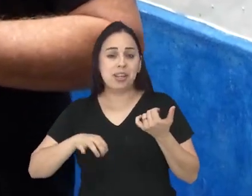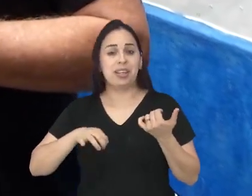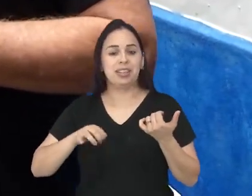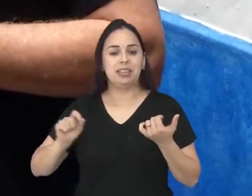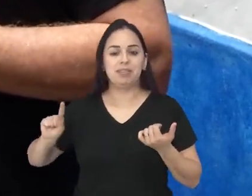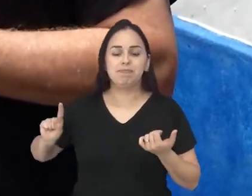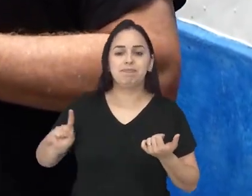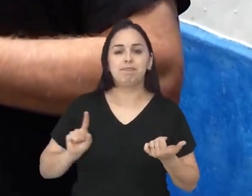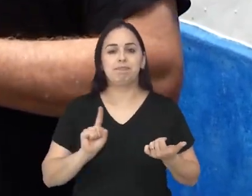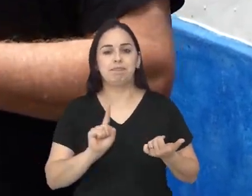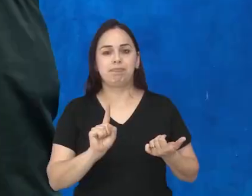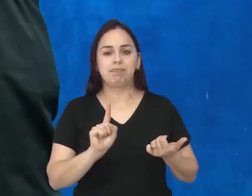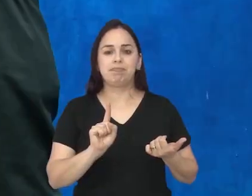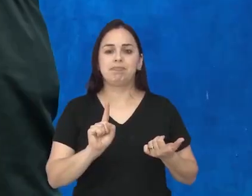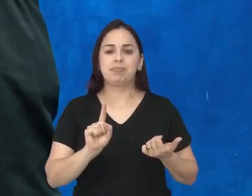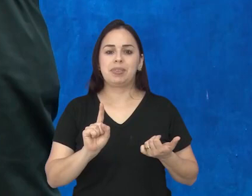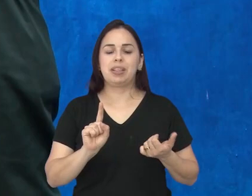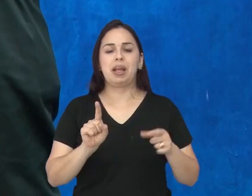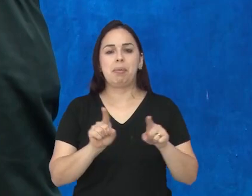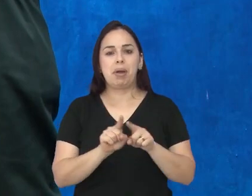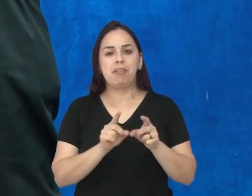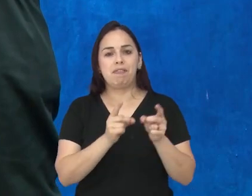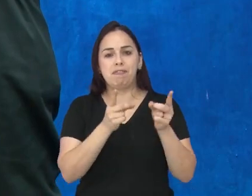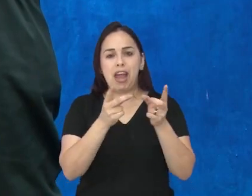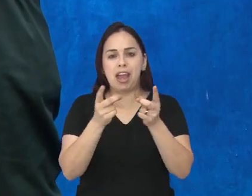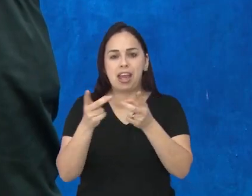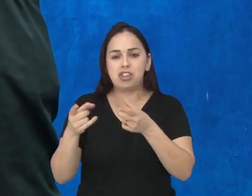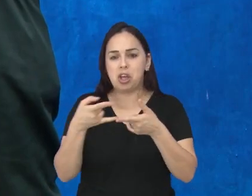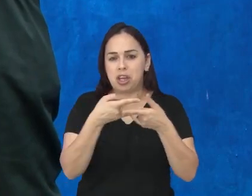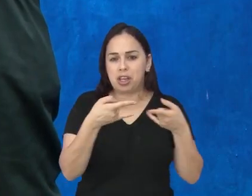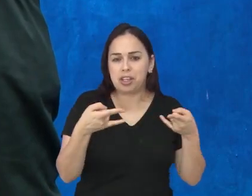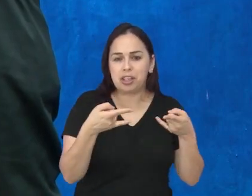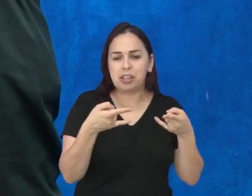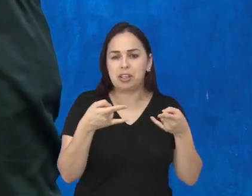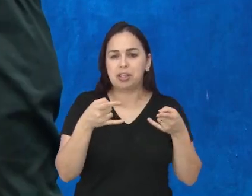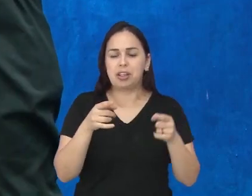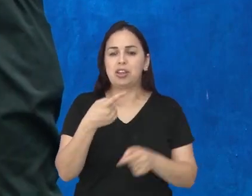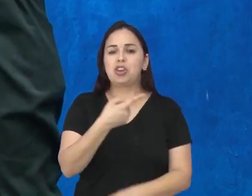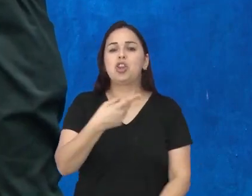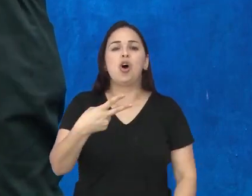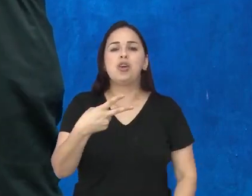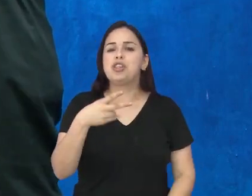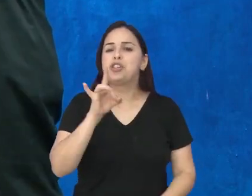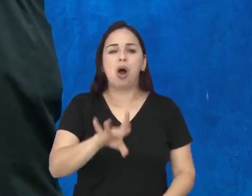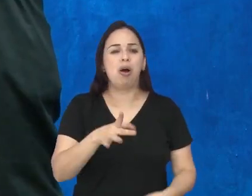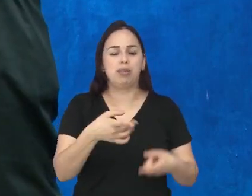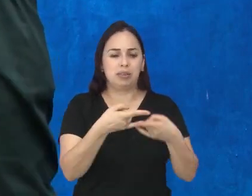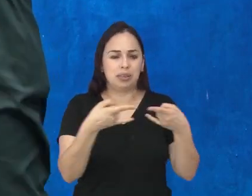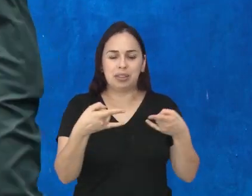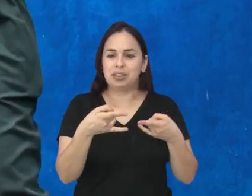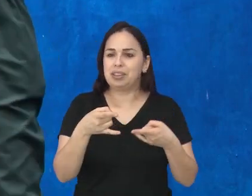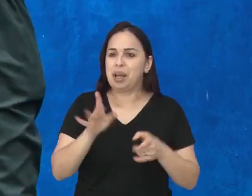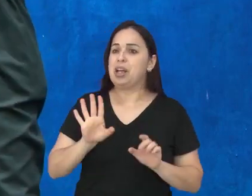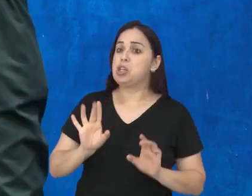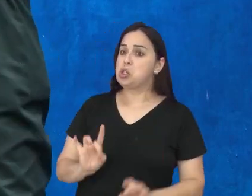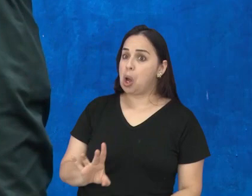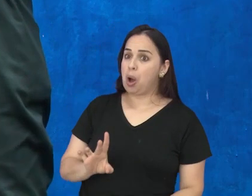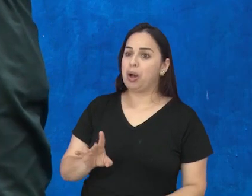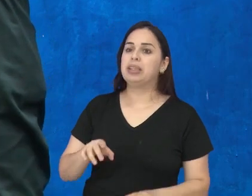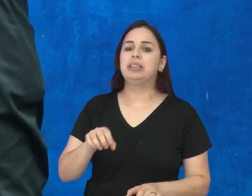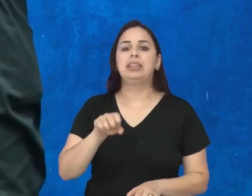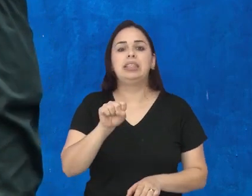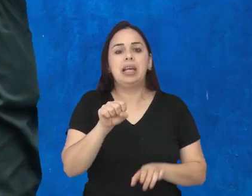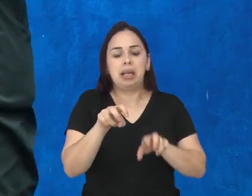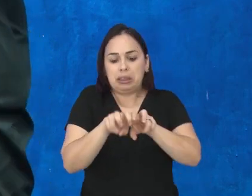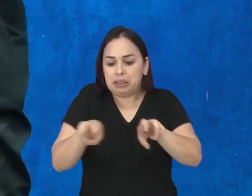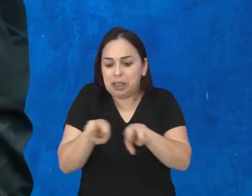toca. E a gente vende 12 ingressos, para ser uma coisa bem pequena. 12? Olha, bem exclusivo. Porque é o que